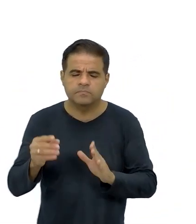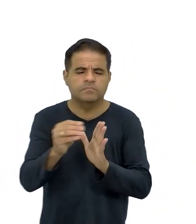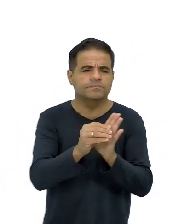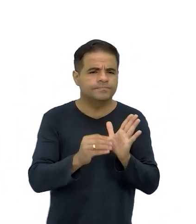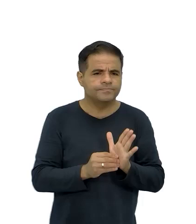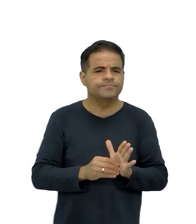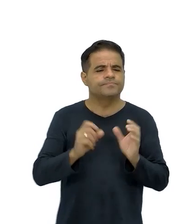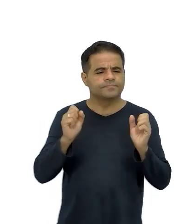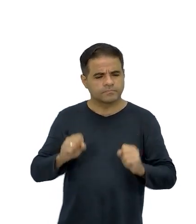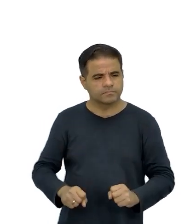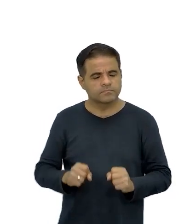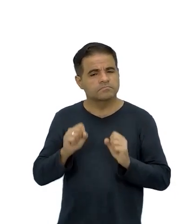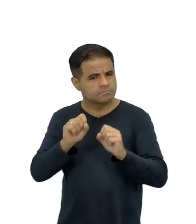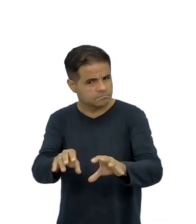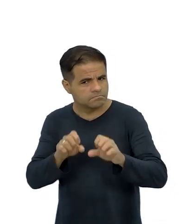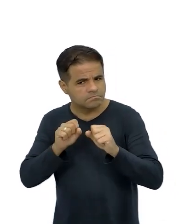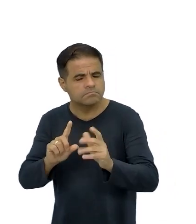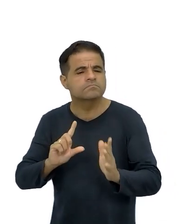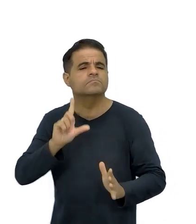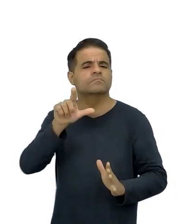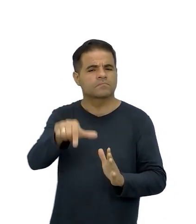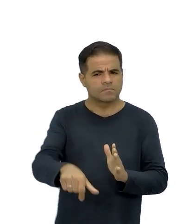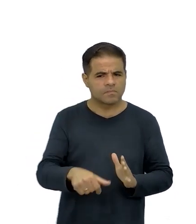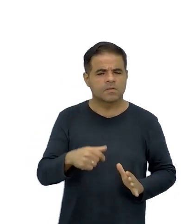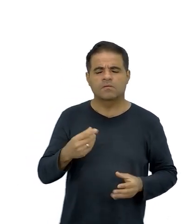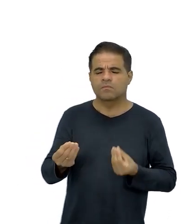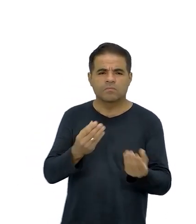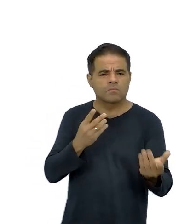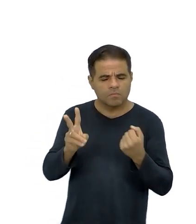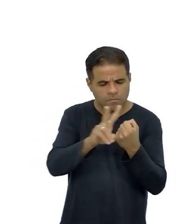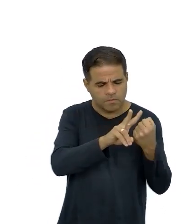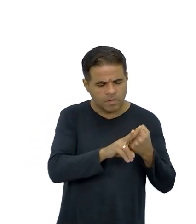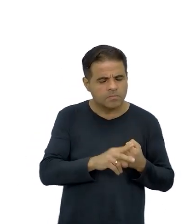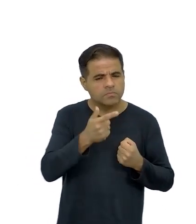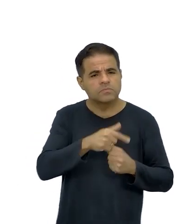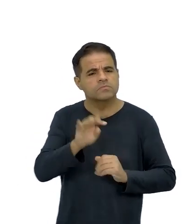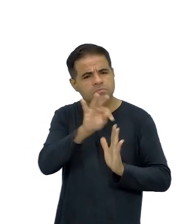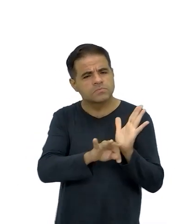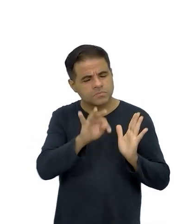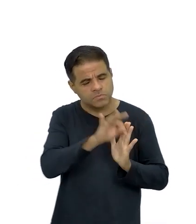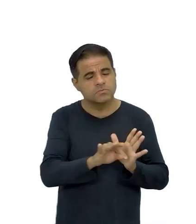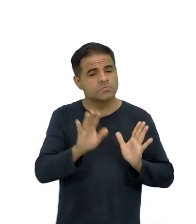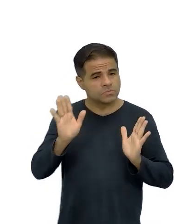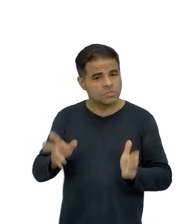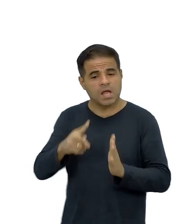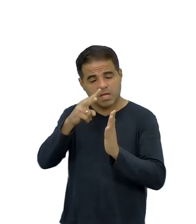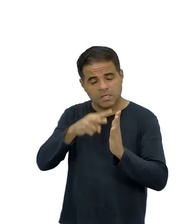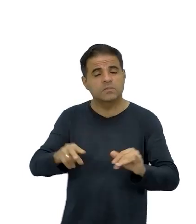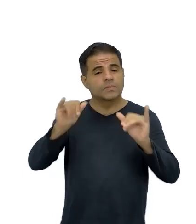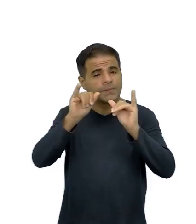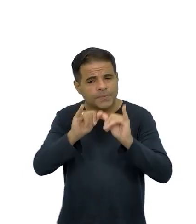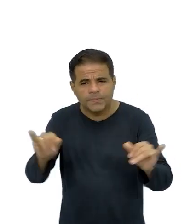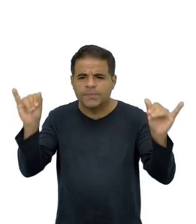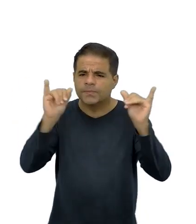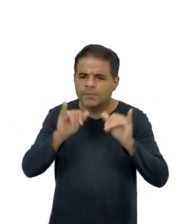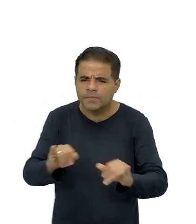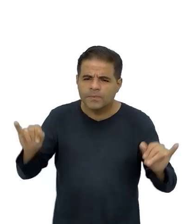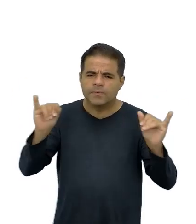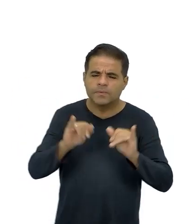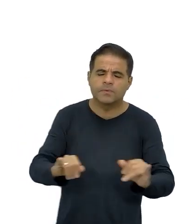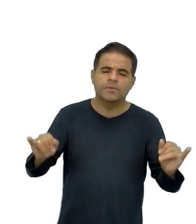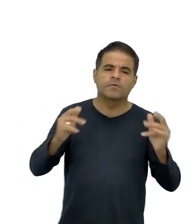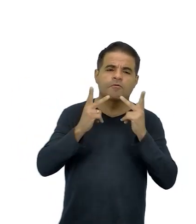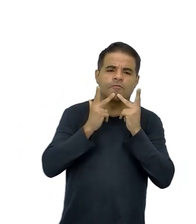cartaz pode ir sendo alimentado posteriormente com verbos de outros textos lidos que anunciem falas de